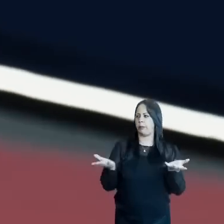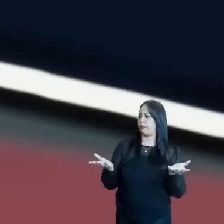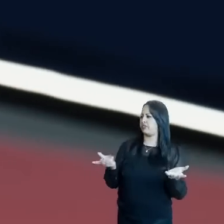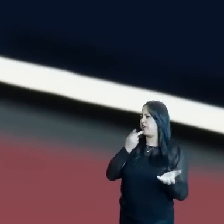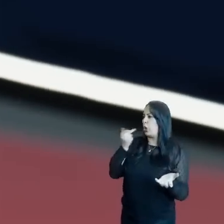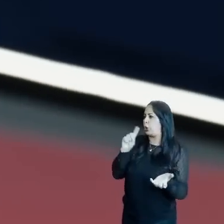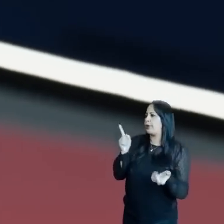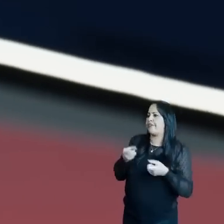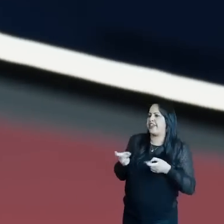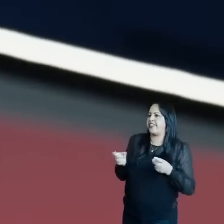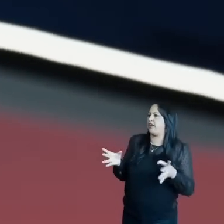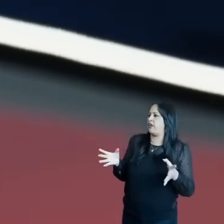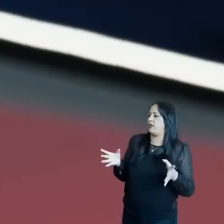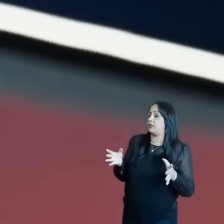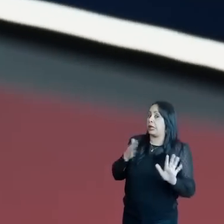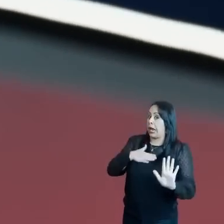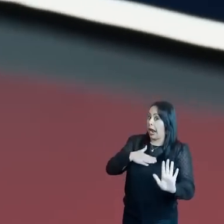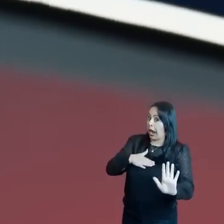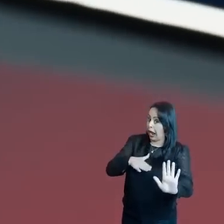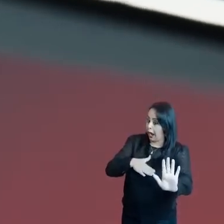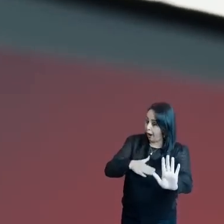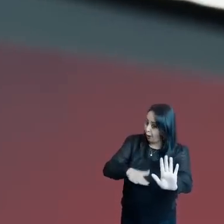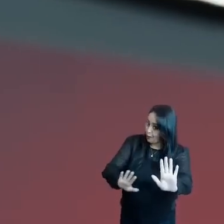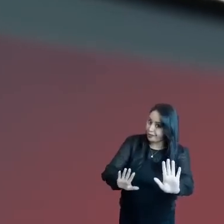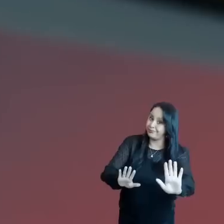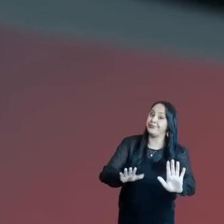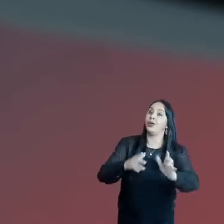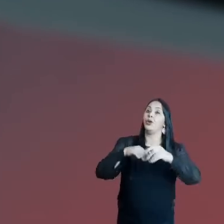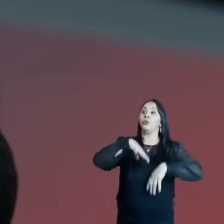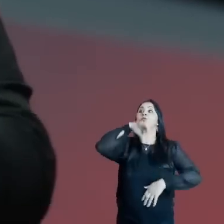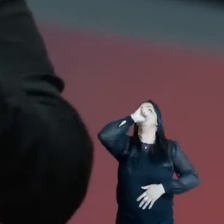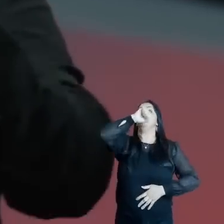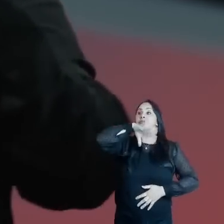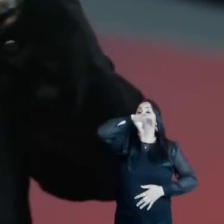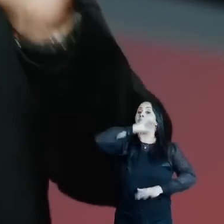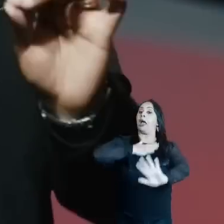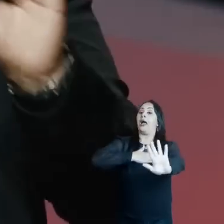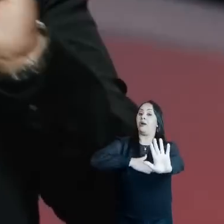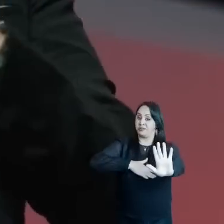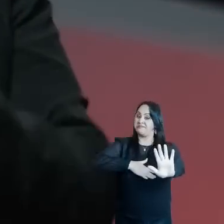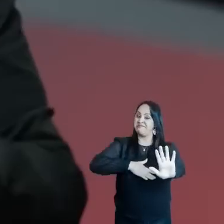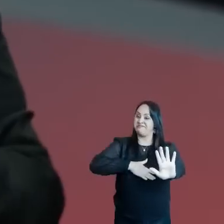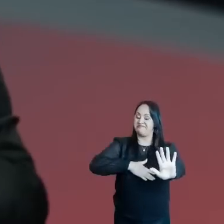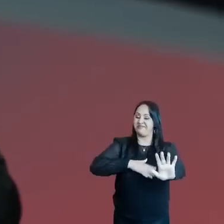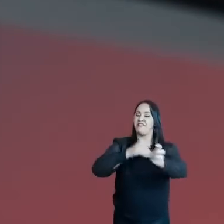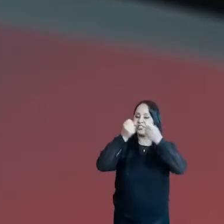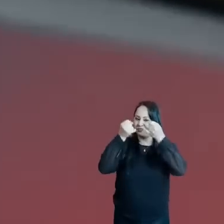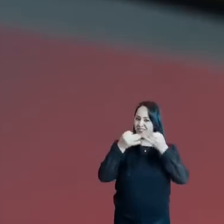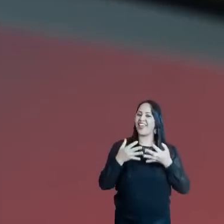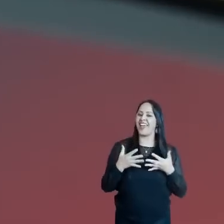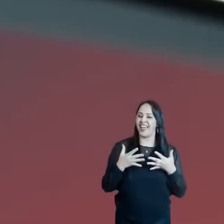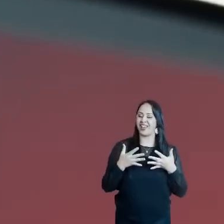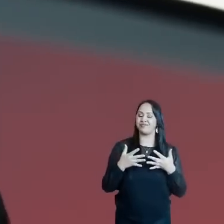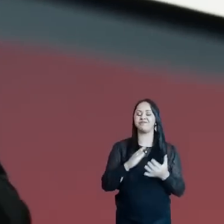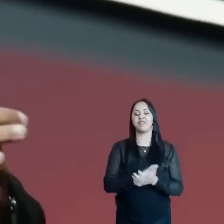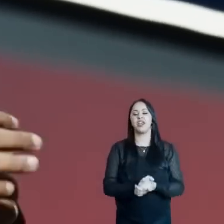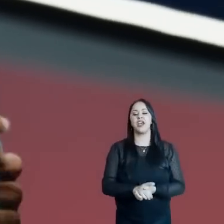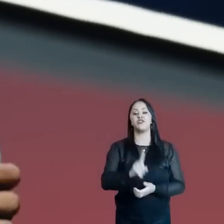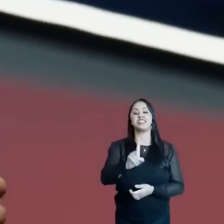Calma aí, respira. Deixa o diabo te usar ainda não, calma aí. Ó, vou explicar para quê? Para que você possa ter a